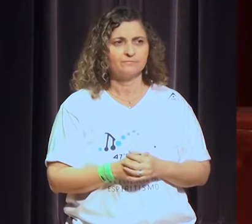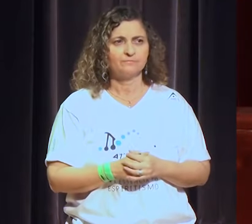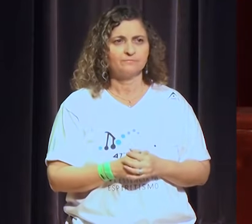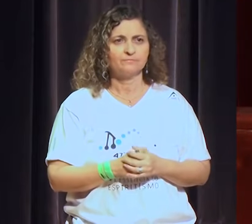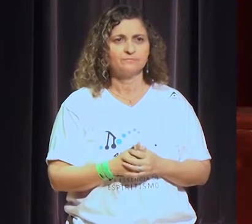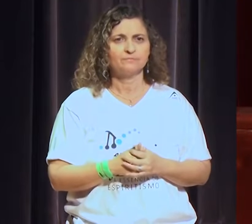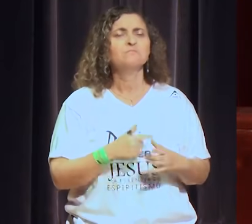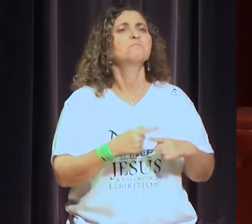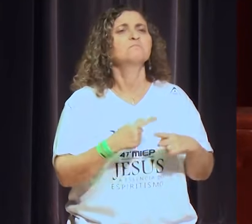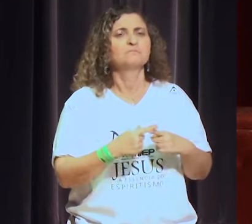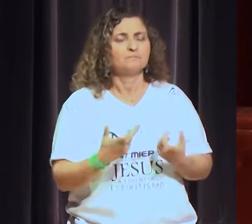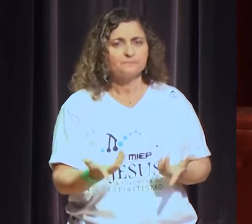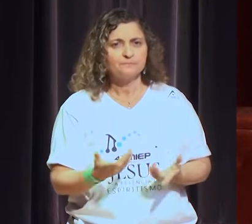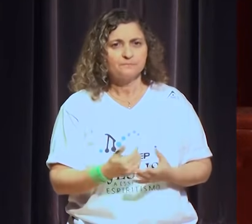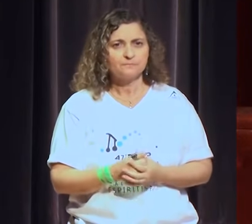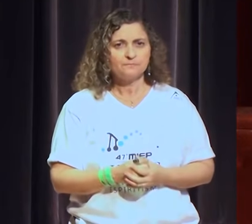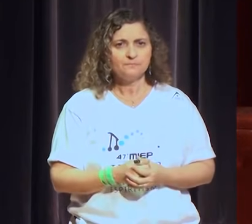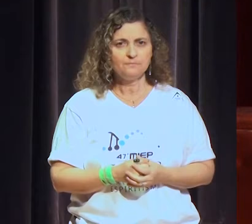Por quê?